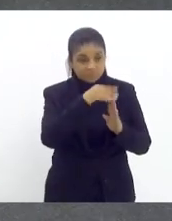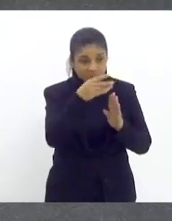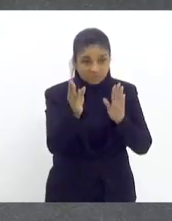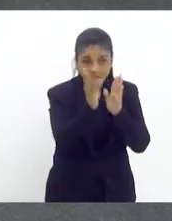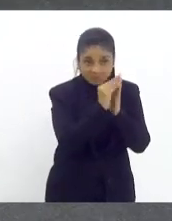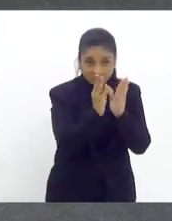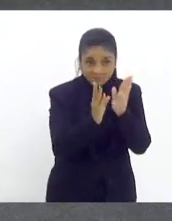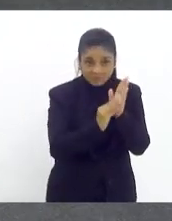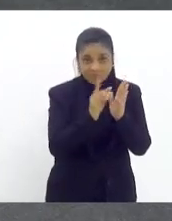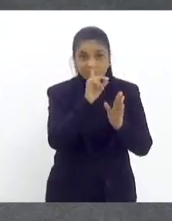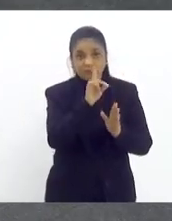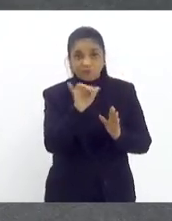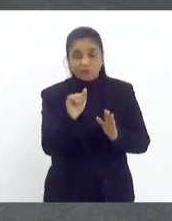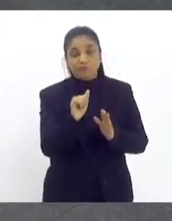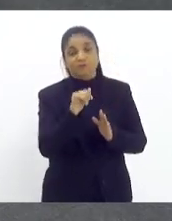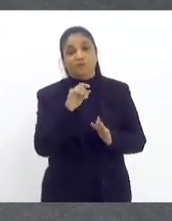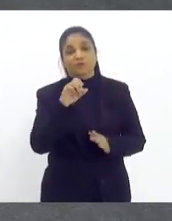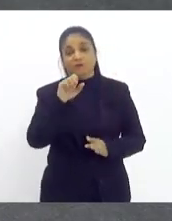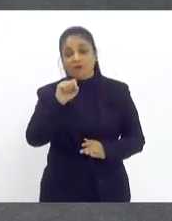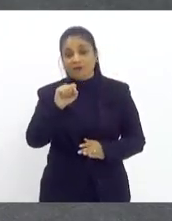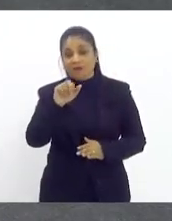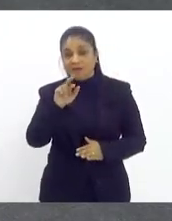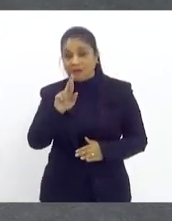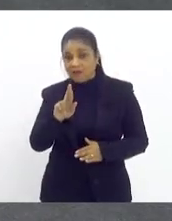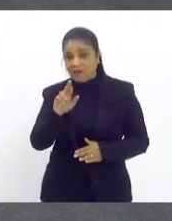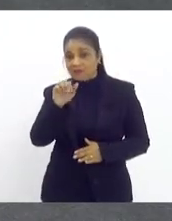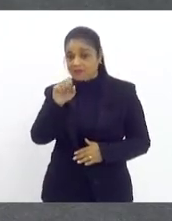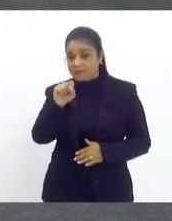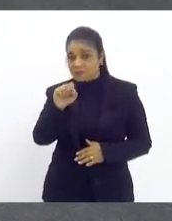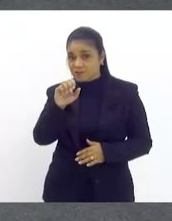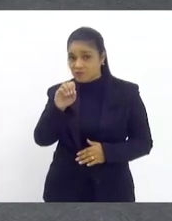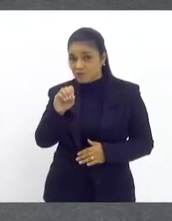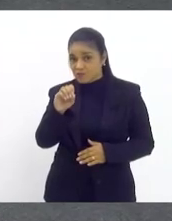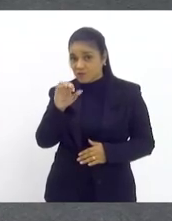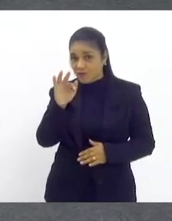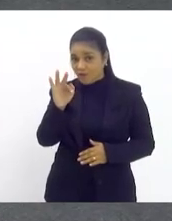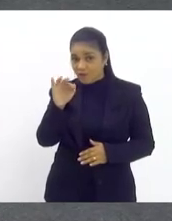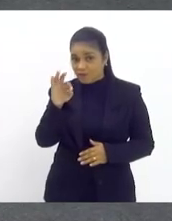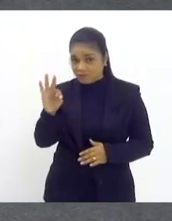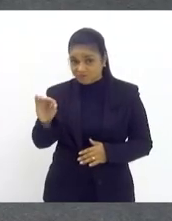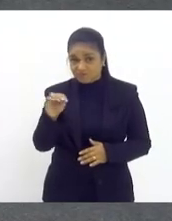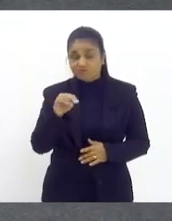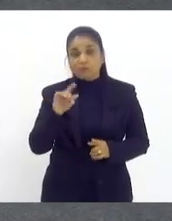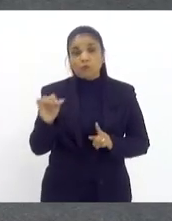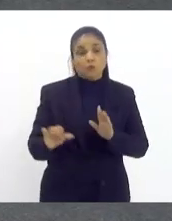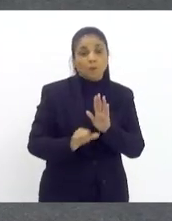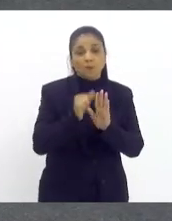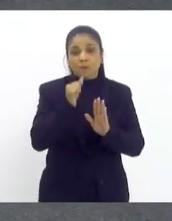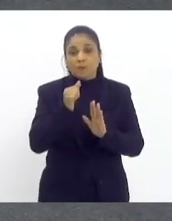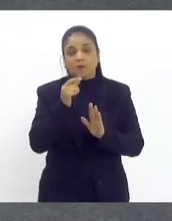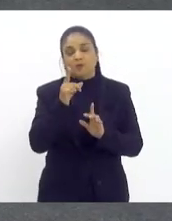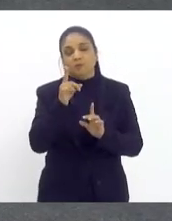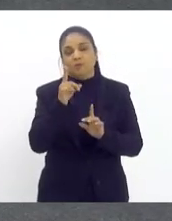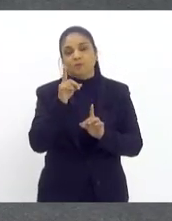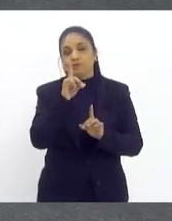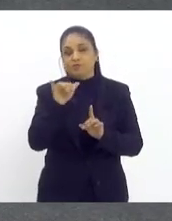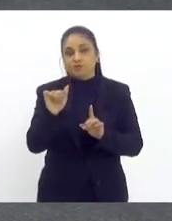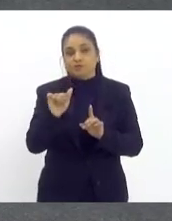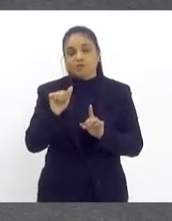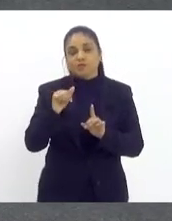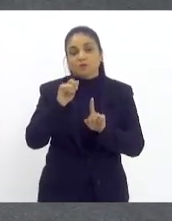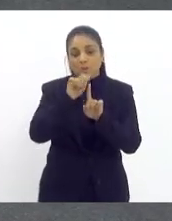o dia do Airsoft que será comemorado anualmente no dia primeiro de novembro Ok